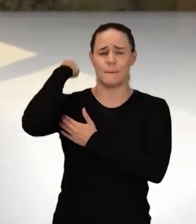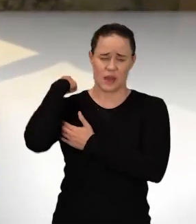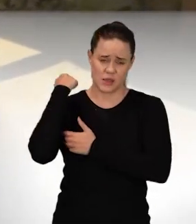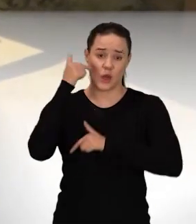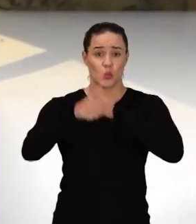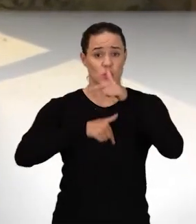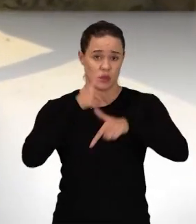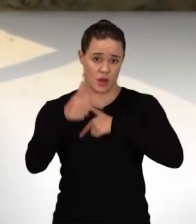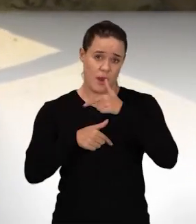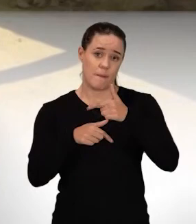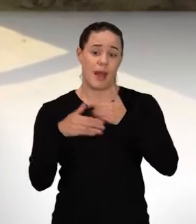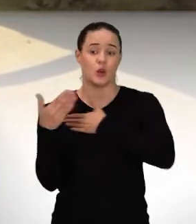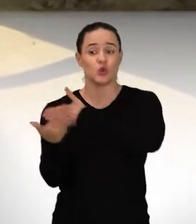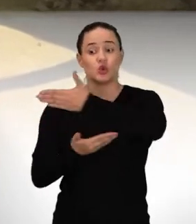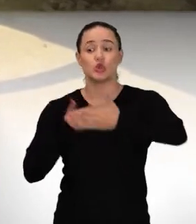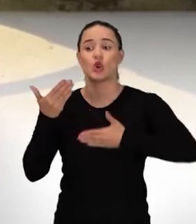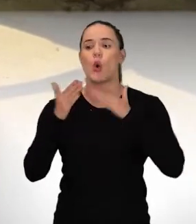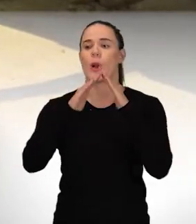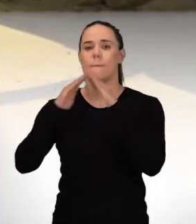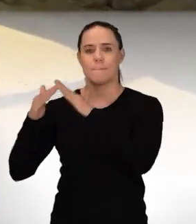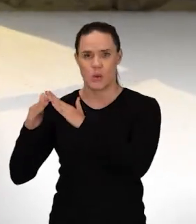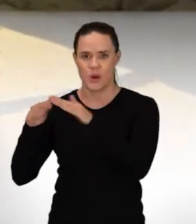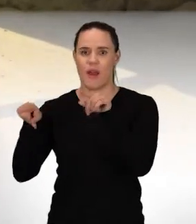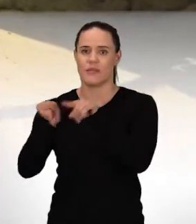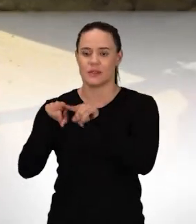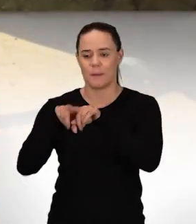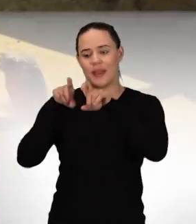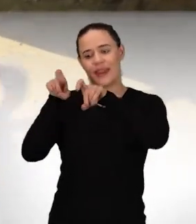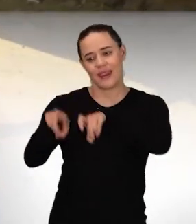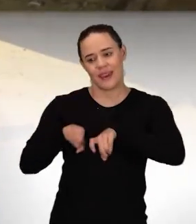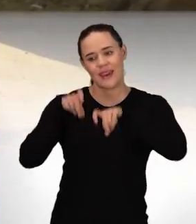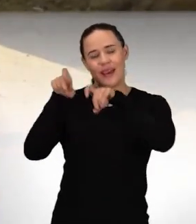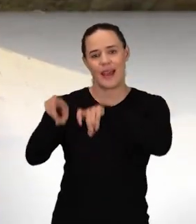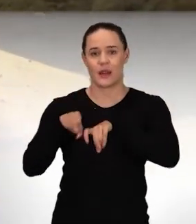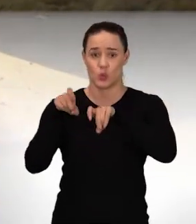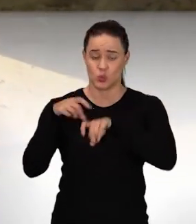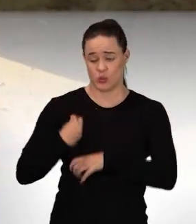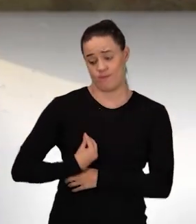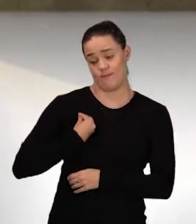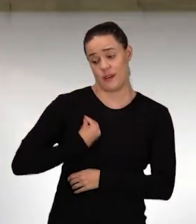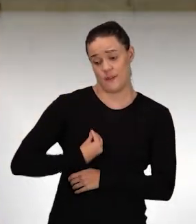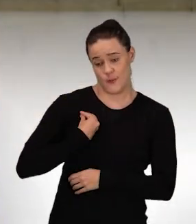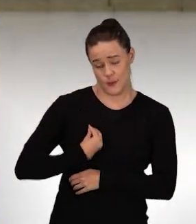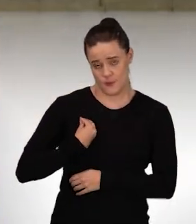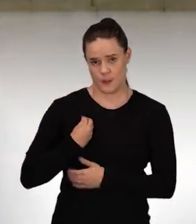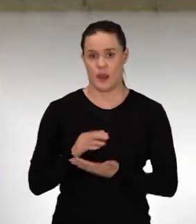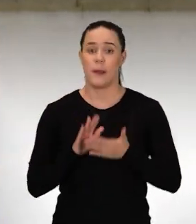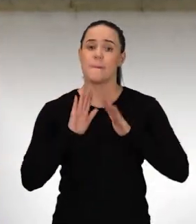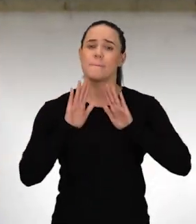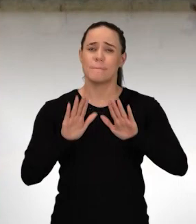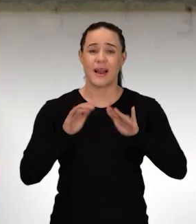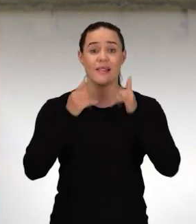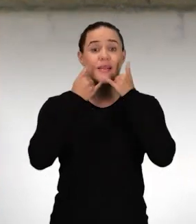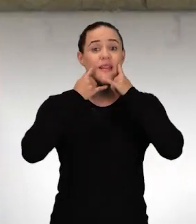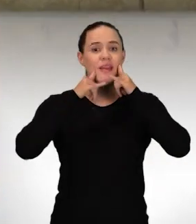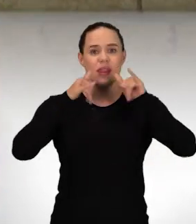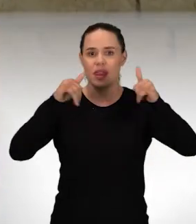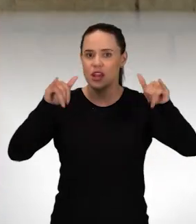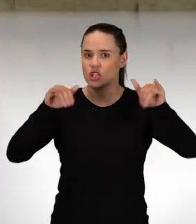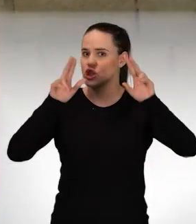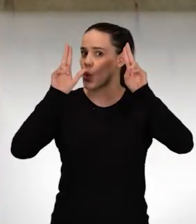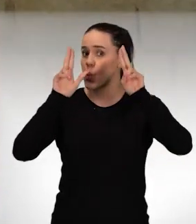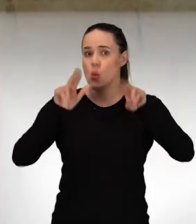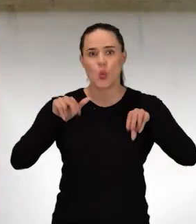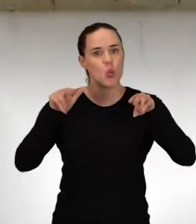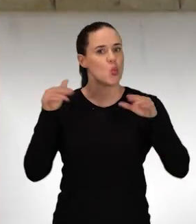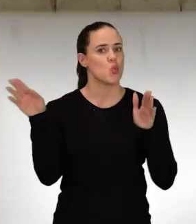obra em troca de moradia e de permissão para praticar a agricultura de subsistência. Só que o serviço de energia elétrica